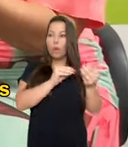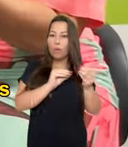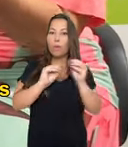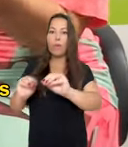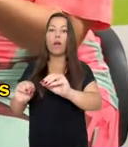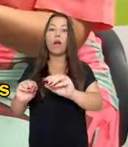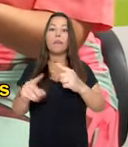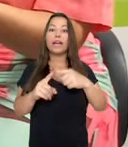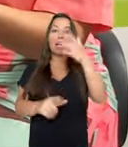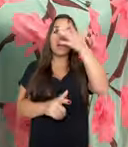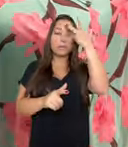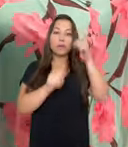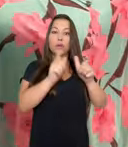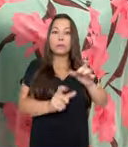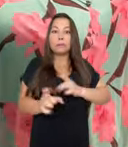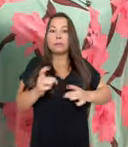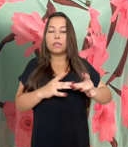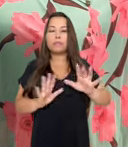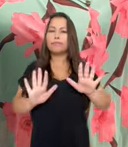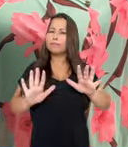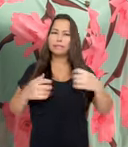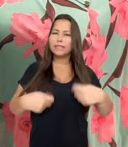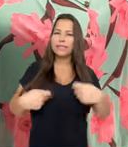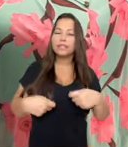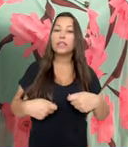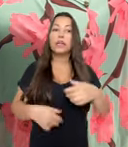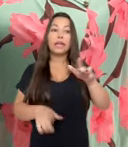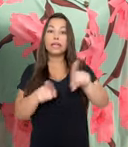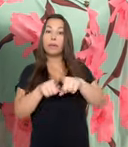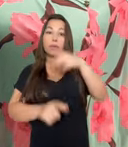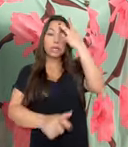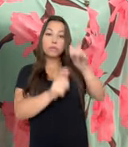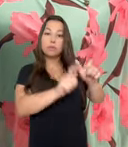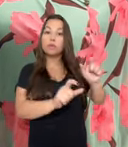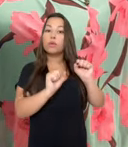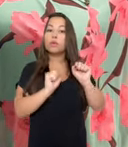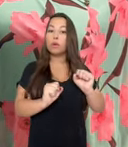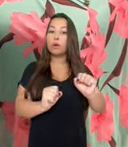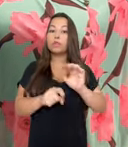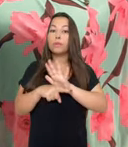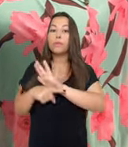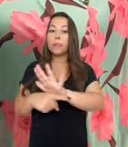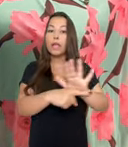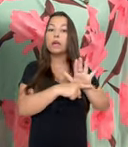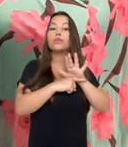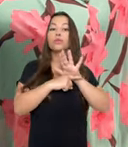vezes ficam com receio. Não. É bom que os contadores possam ajudar, inclusive,